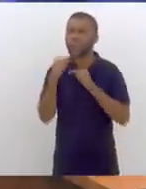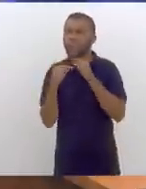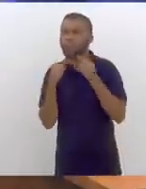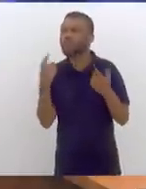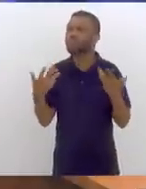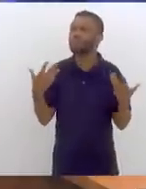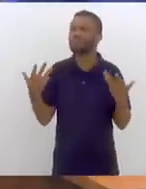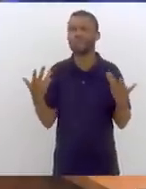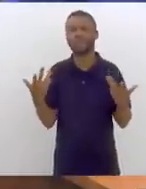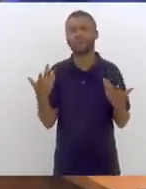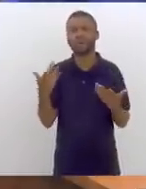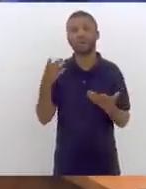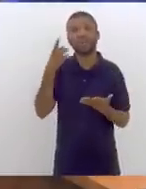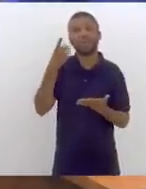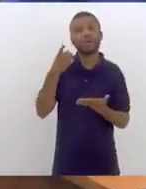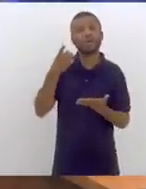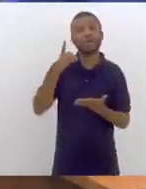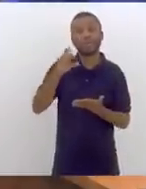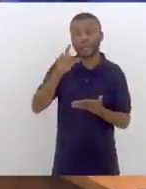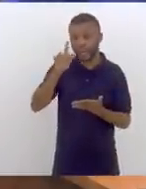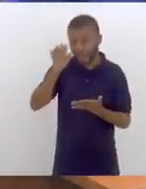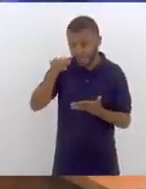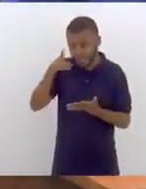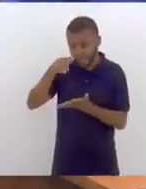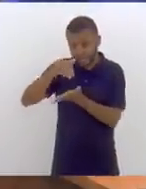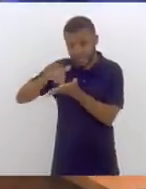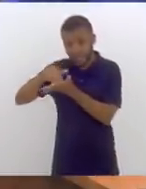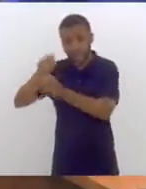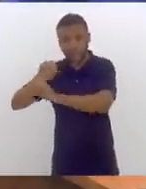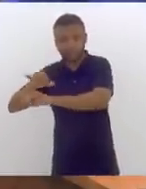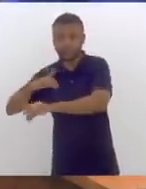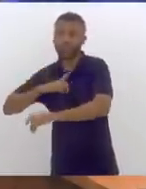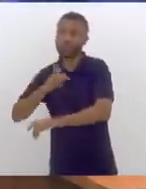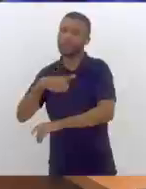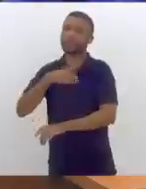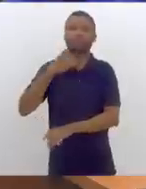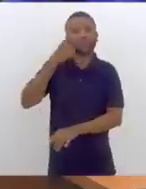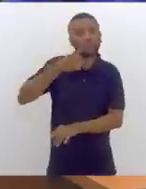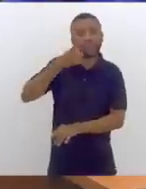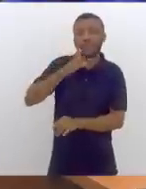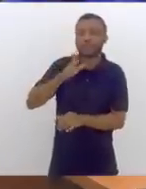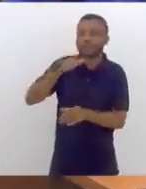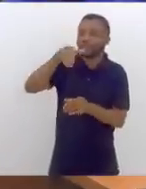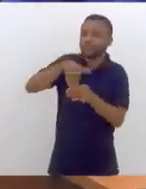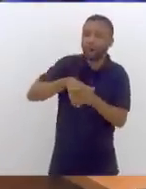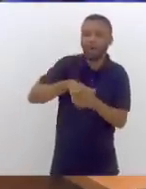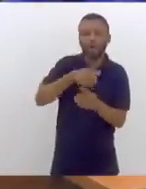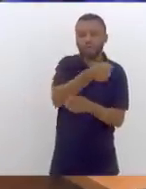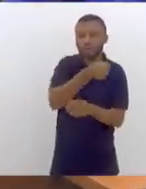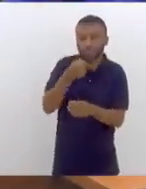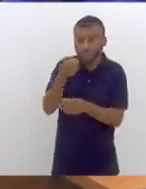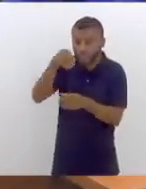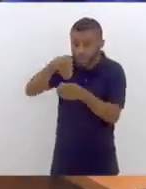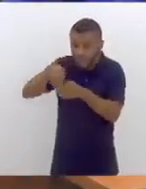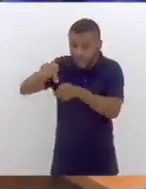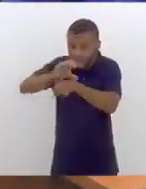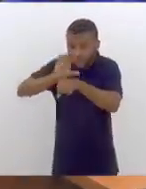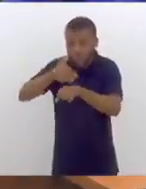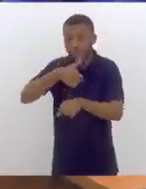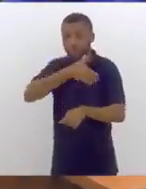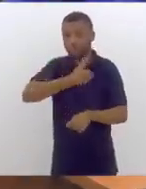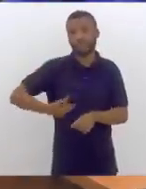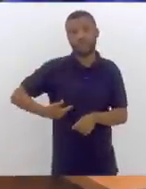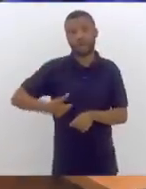o DH está dando Secretaria de Educação nós temos aqui dois deputados que participaram da votação de colocar o degase dentro da constituição estadual